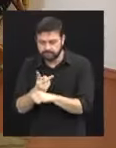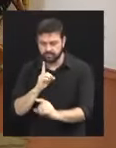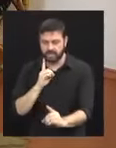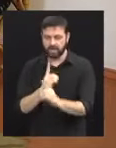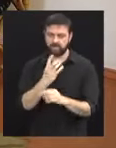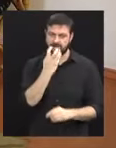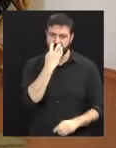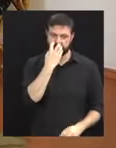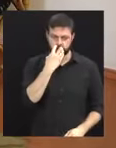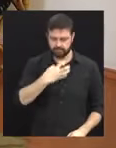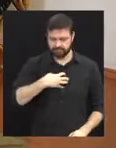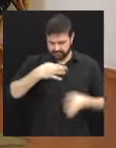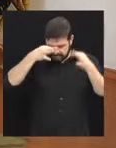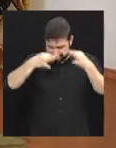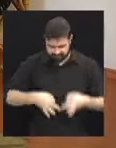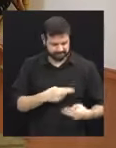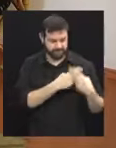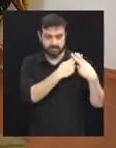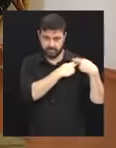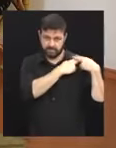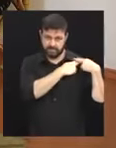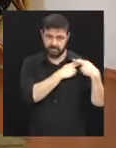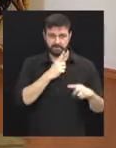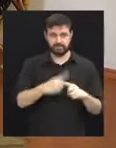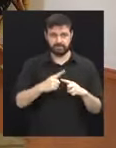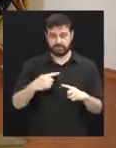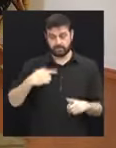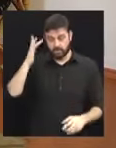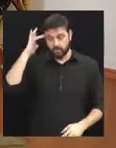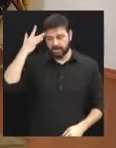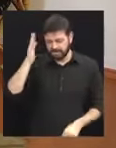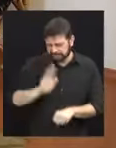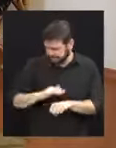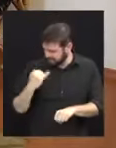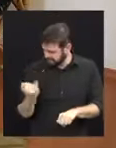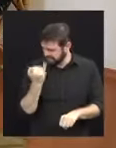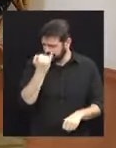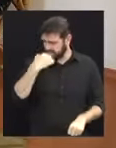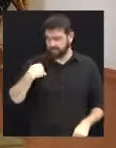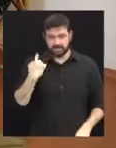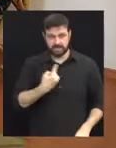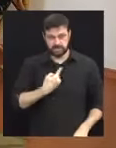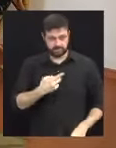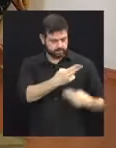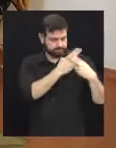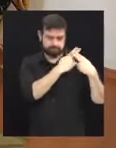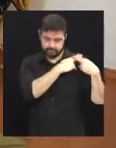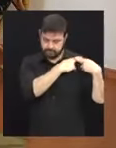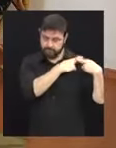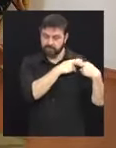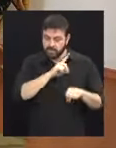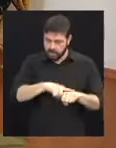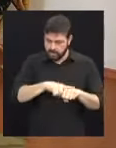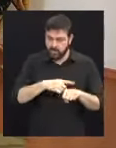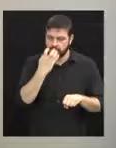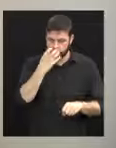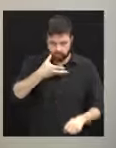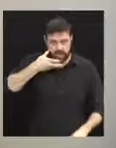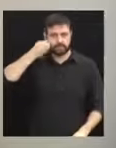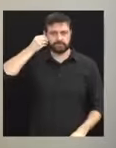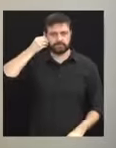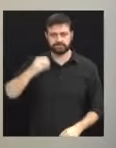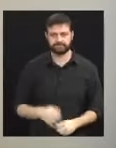maneira Mais responsável, né? Porque eu acho que é isso que é o mais importante, a gente tem que ter responsabilidade no momento de adotar um cachorro.